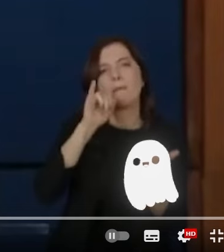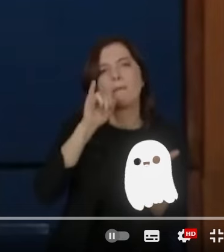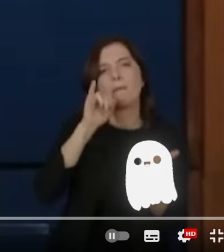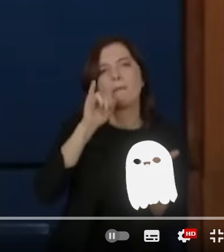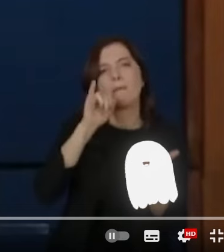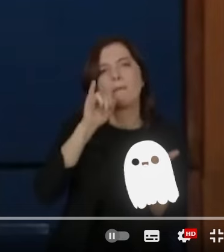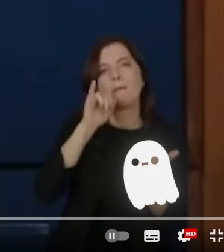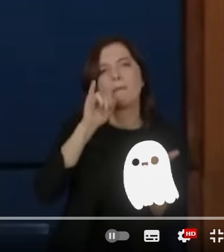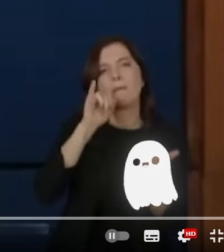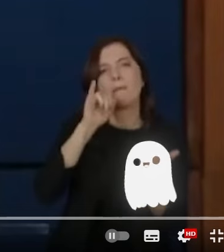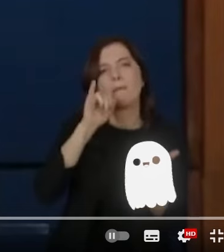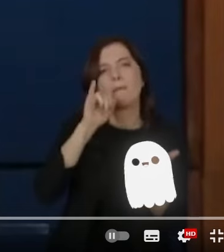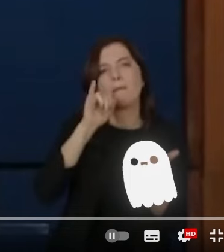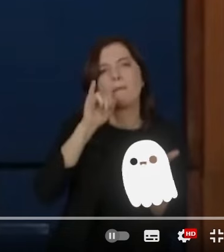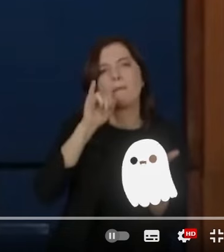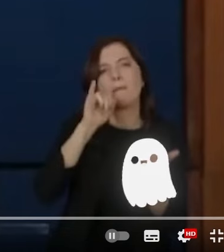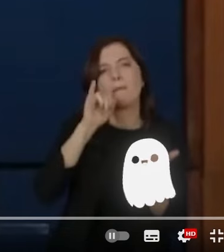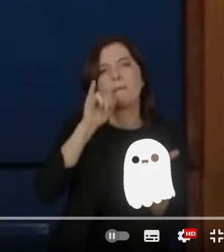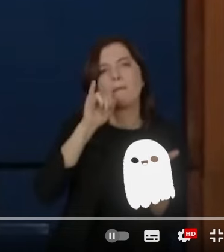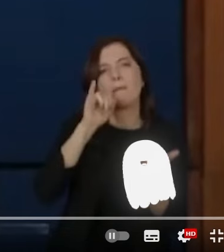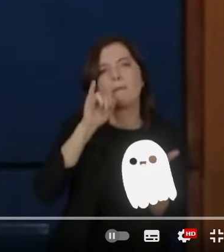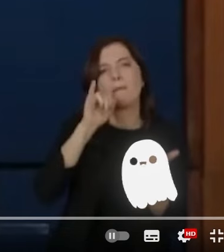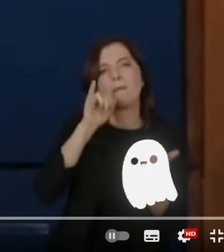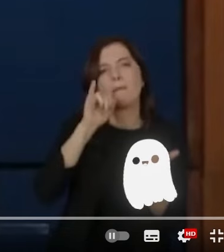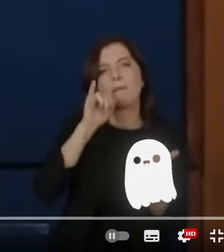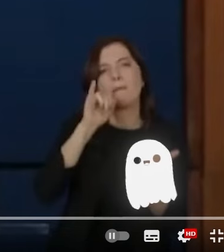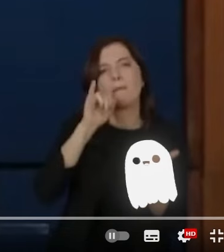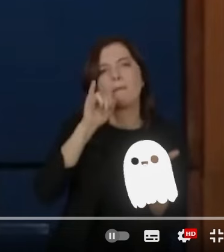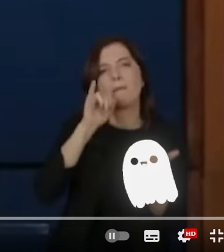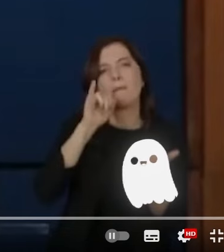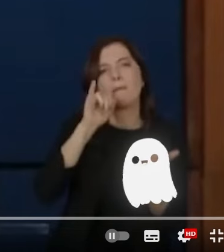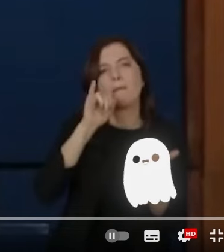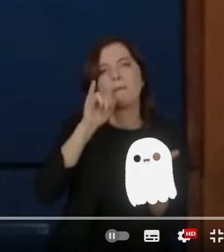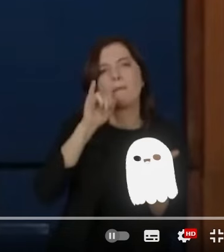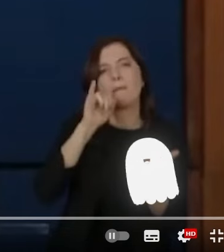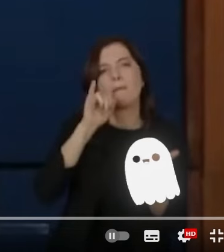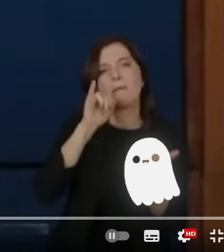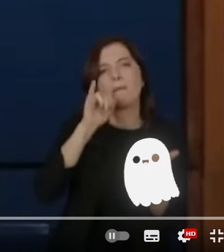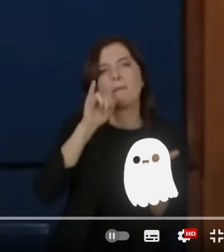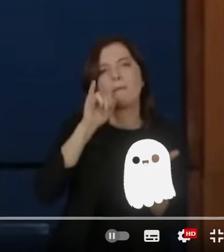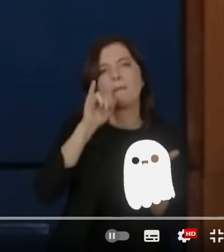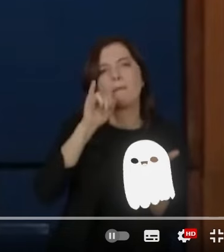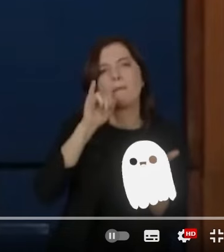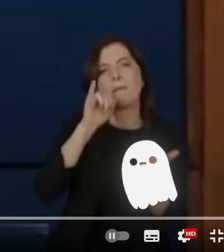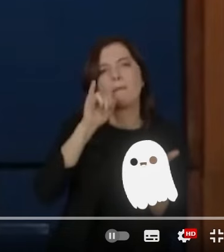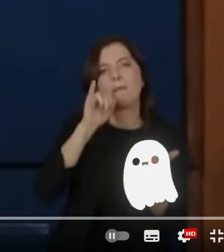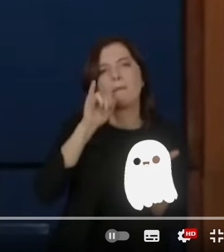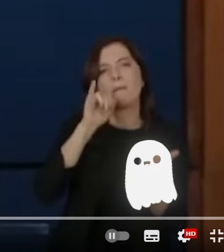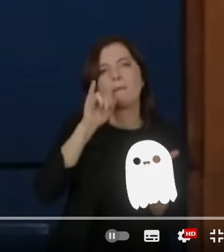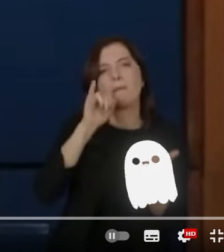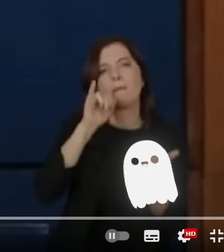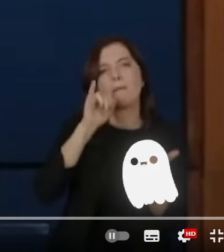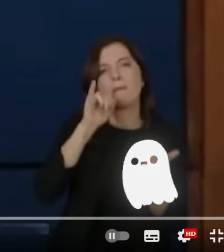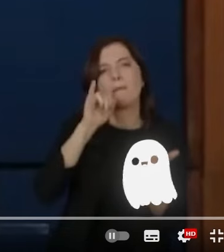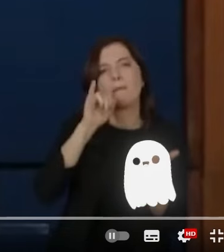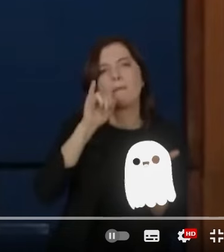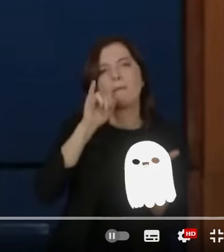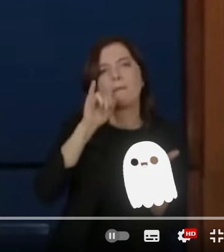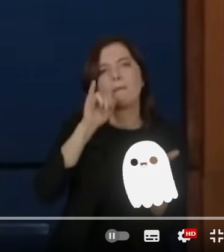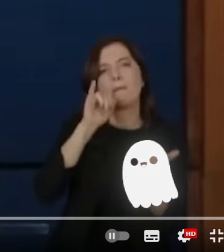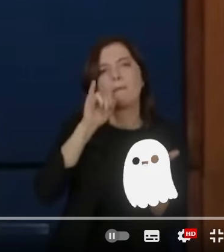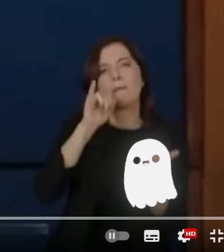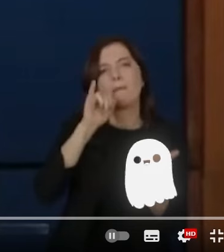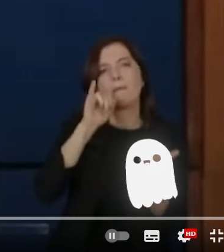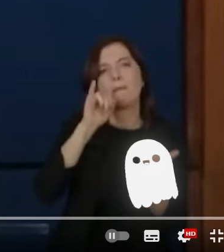crise existencial. Deprimido, OBG por melhorar meu dia e me distrair antes que eu vá de cocô de vez, te amo.